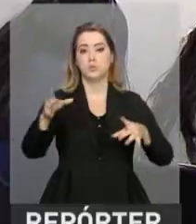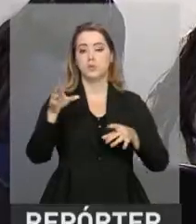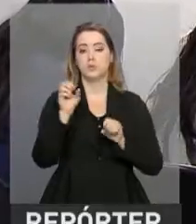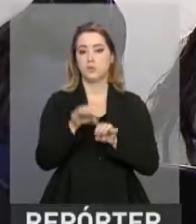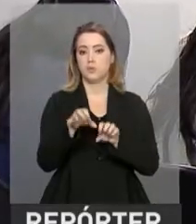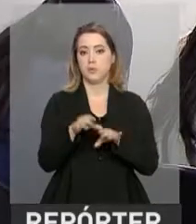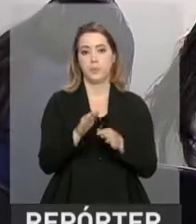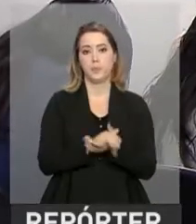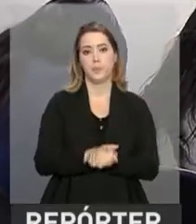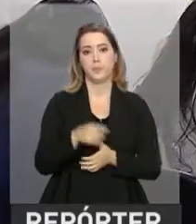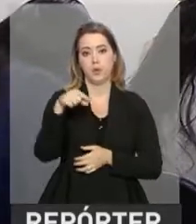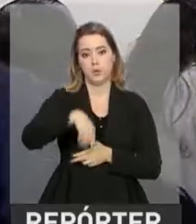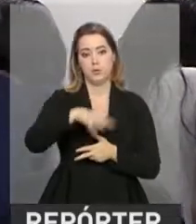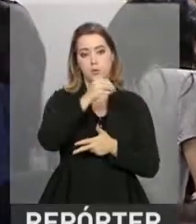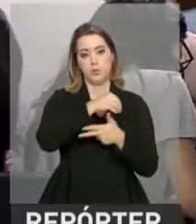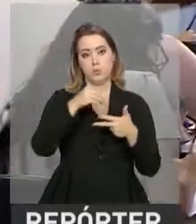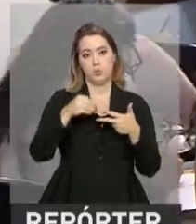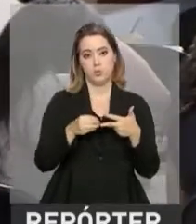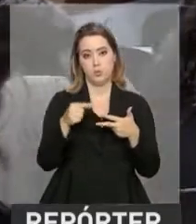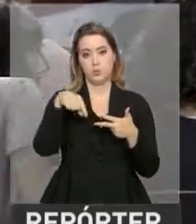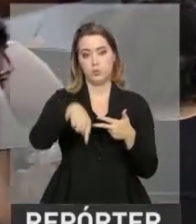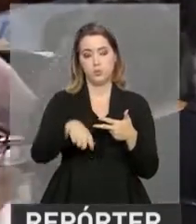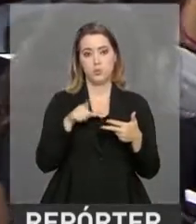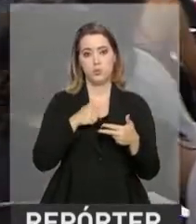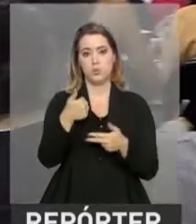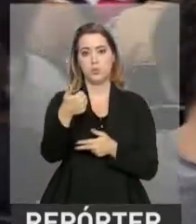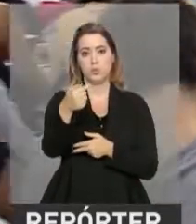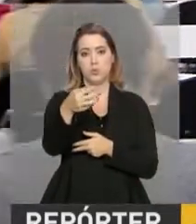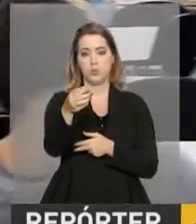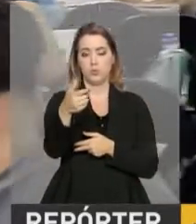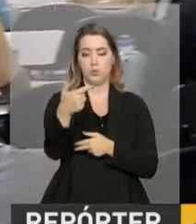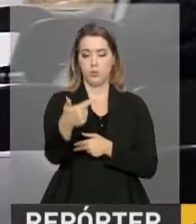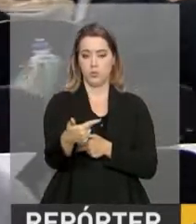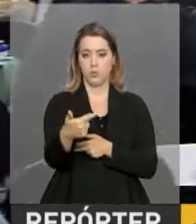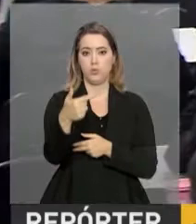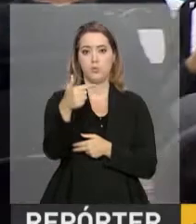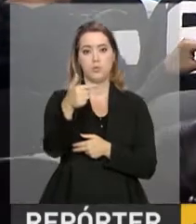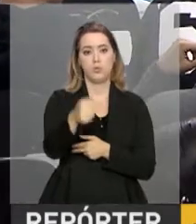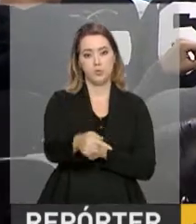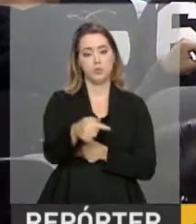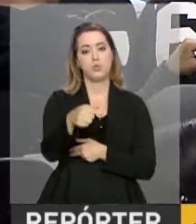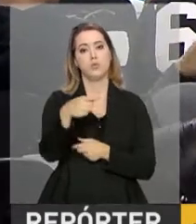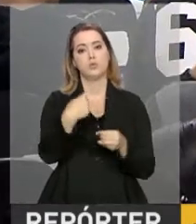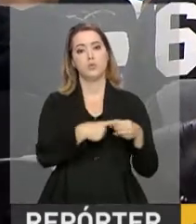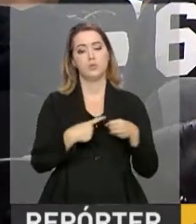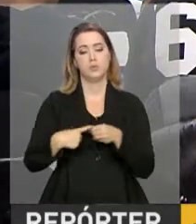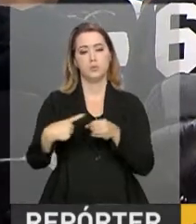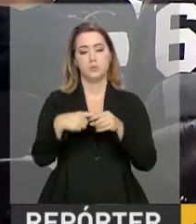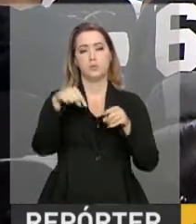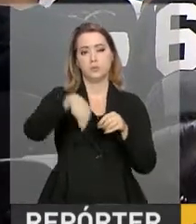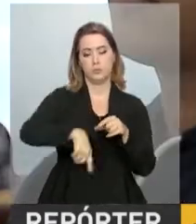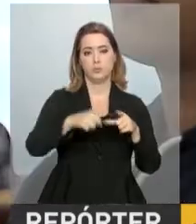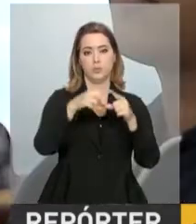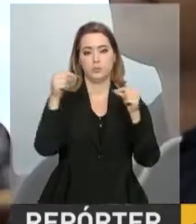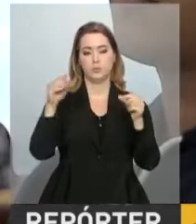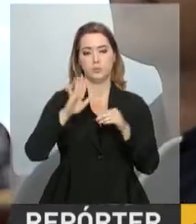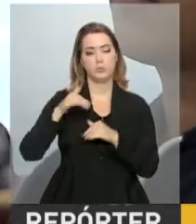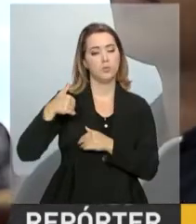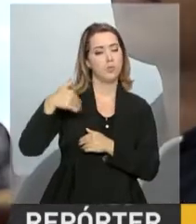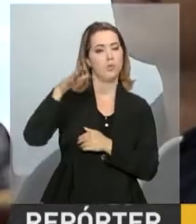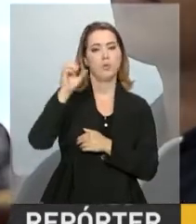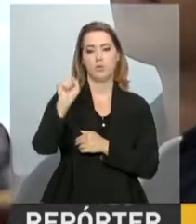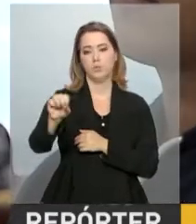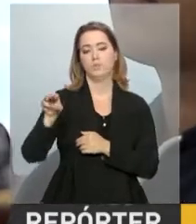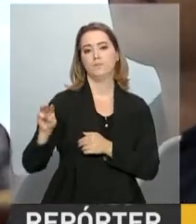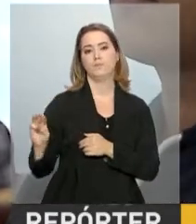este ano o enem será aplicado em 1727 municípios e no distrito federal mais de oito